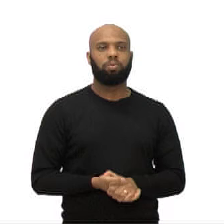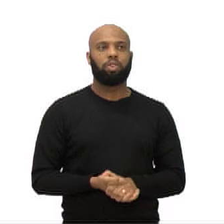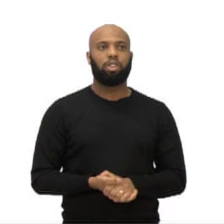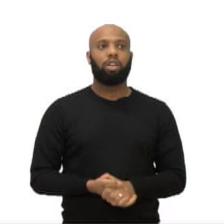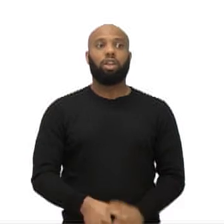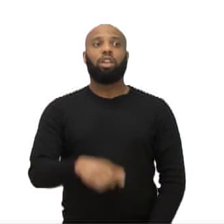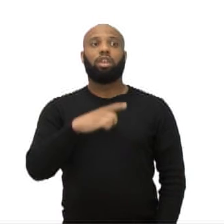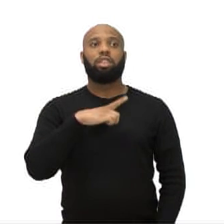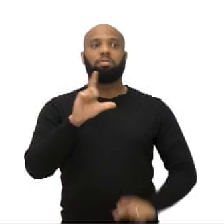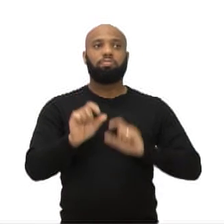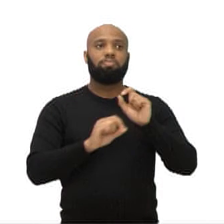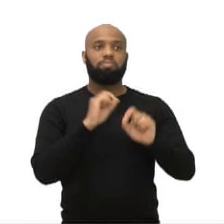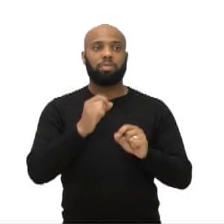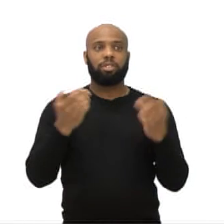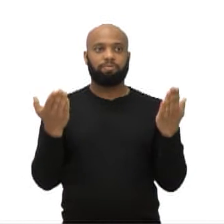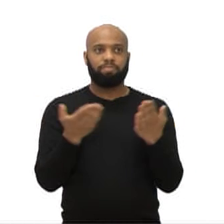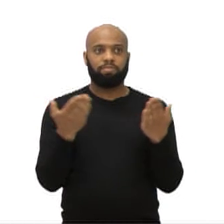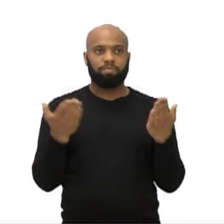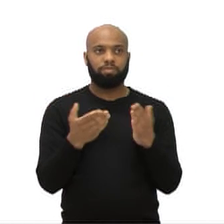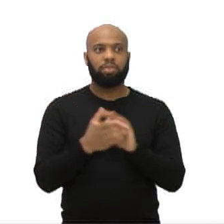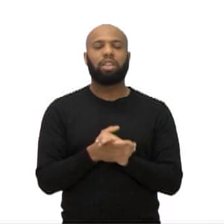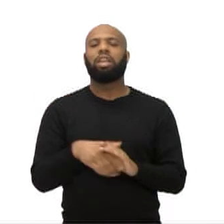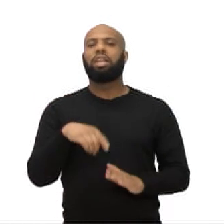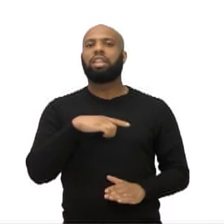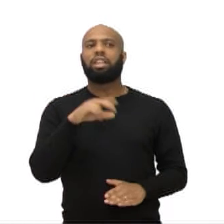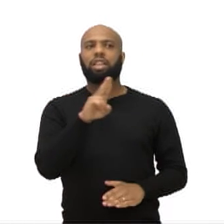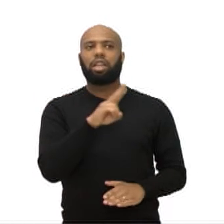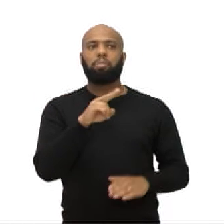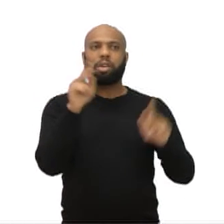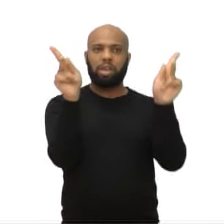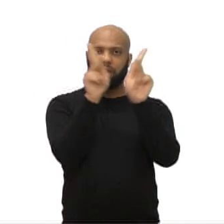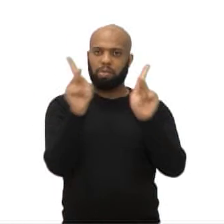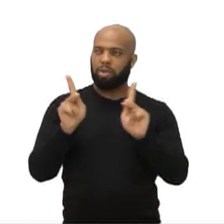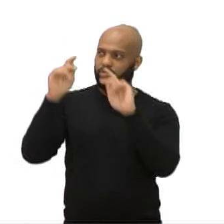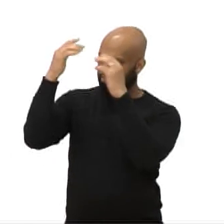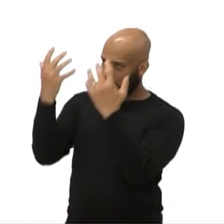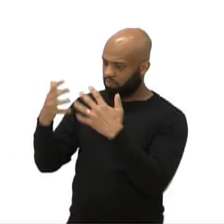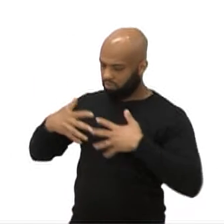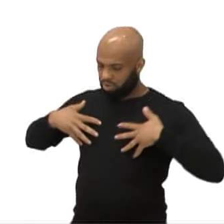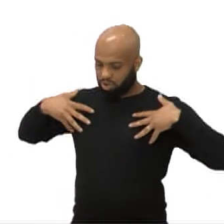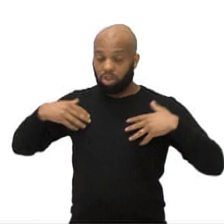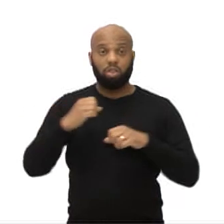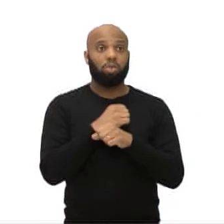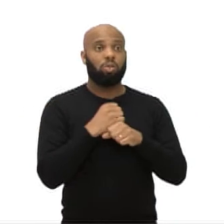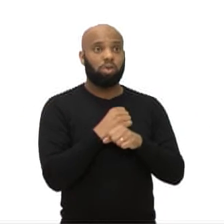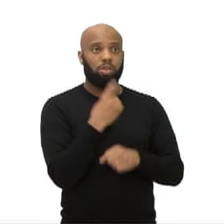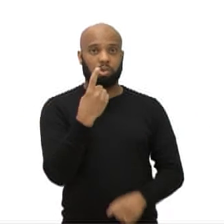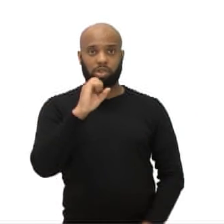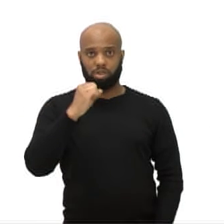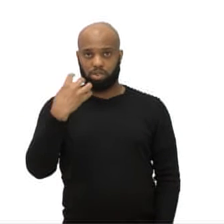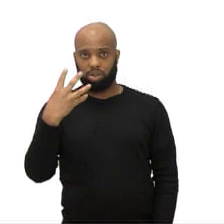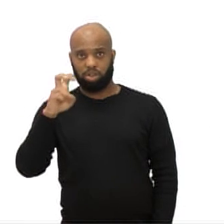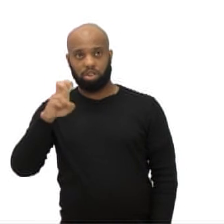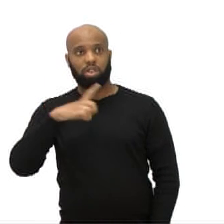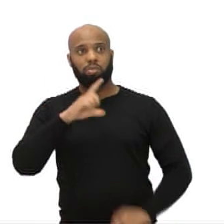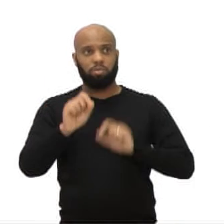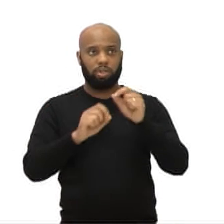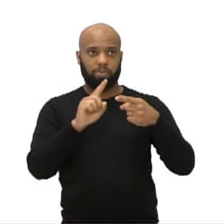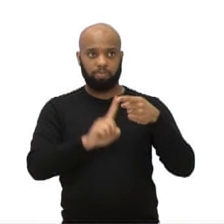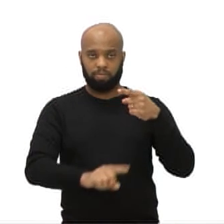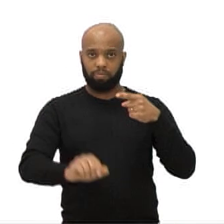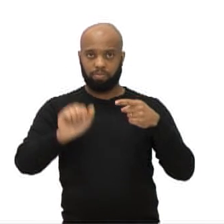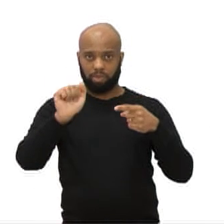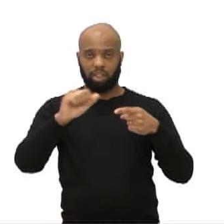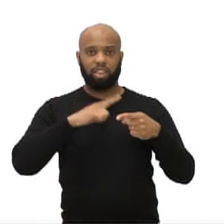Entre as concessões do Tratado de Ponche Verde, também chamado de Paz Honrosa, em 1845 estavam a.